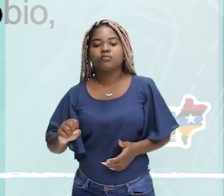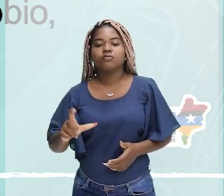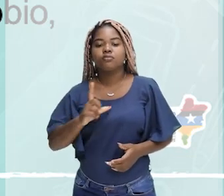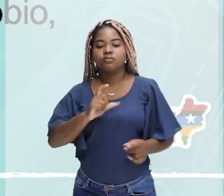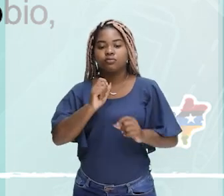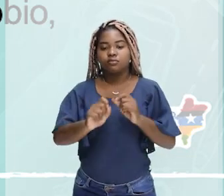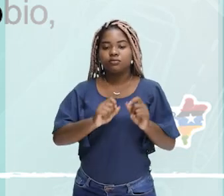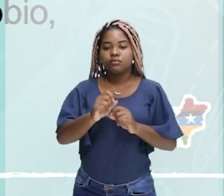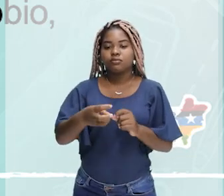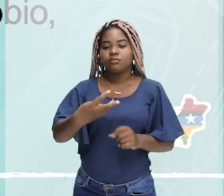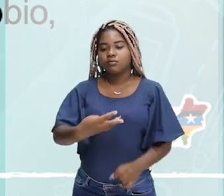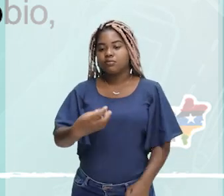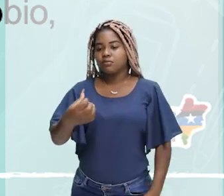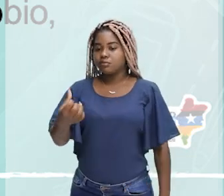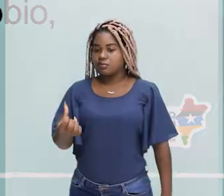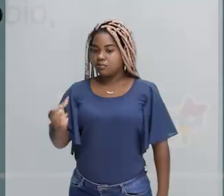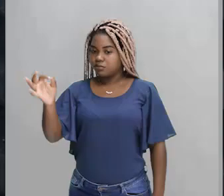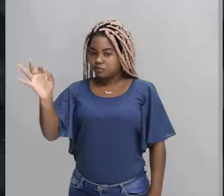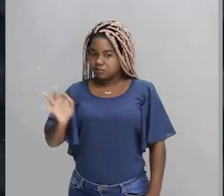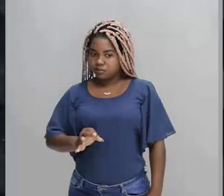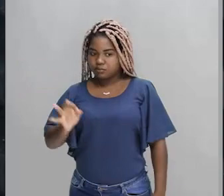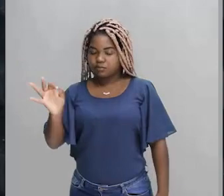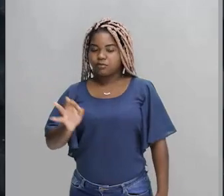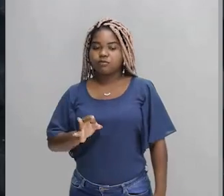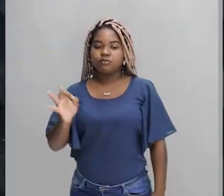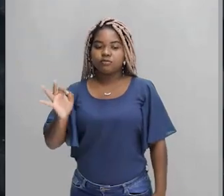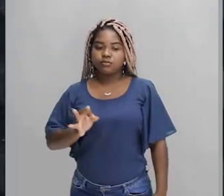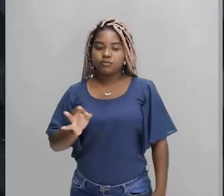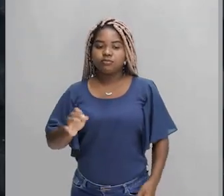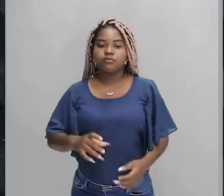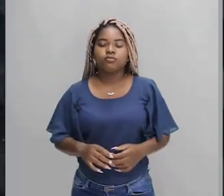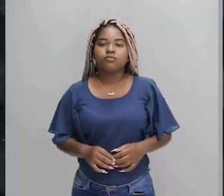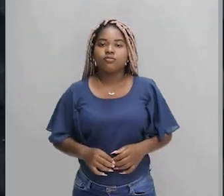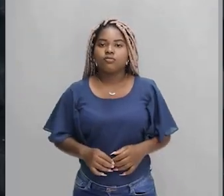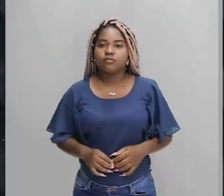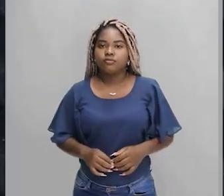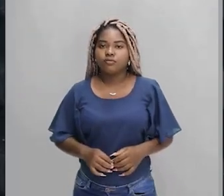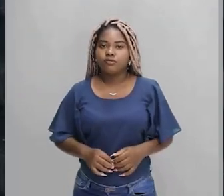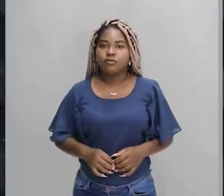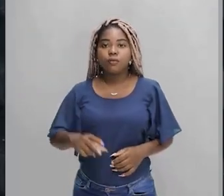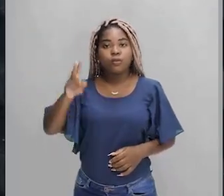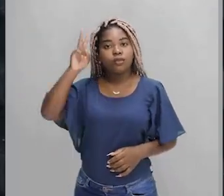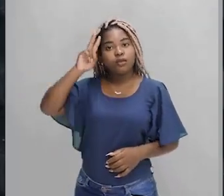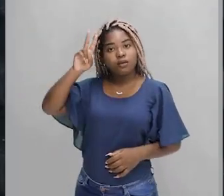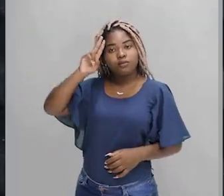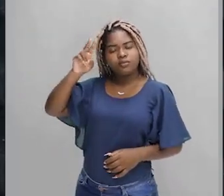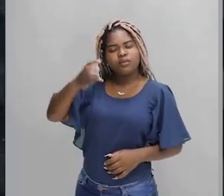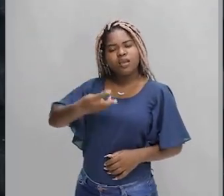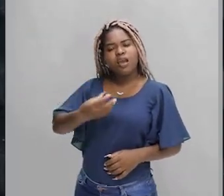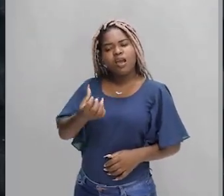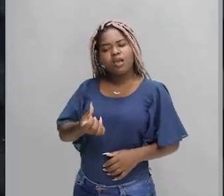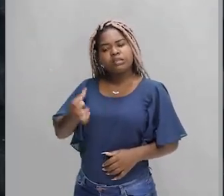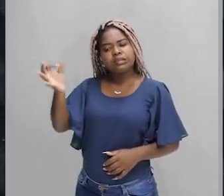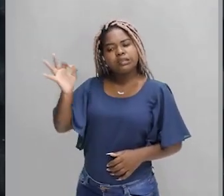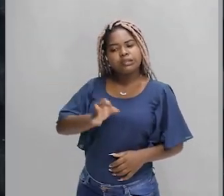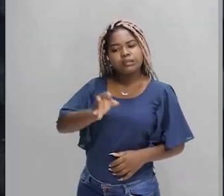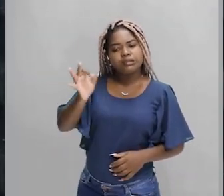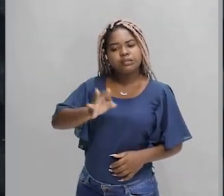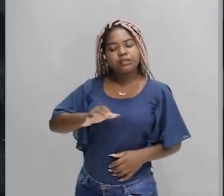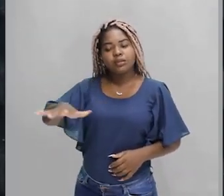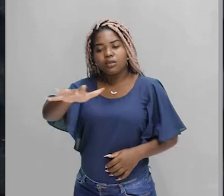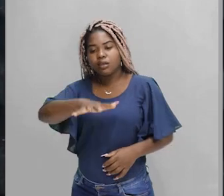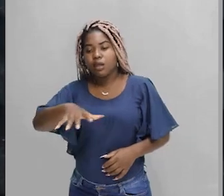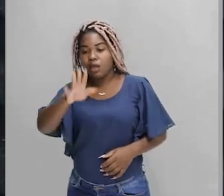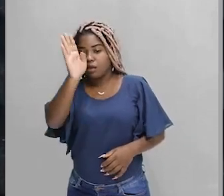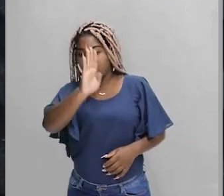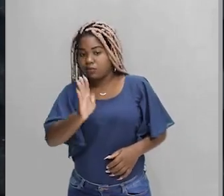a 36% de sua superfície, tá? Então lembra, 36% do território brasileiro está constituído